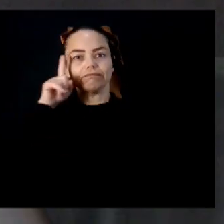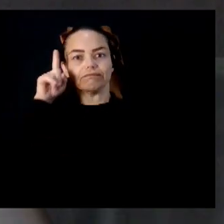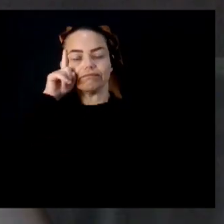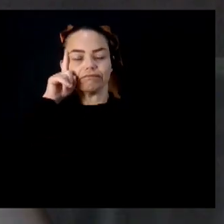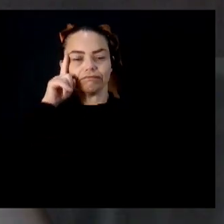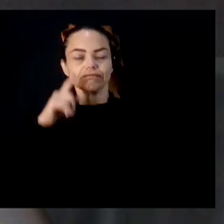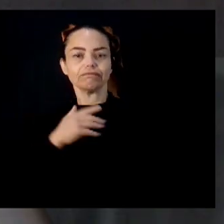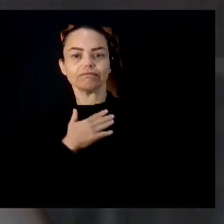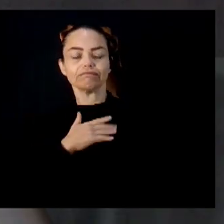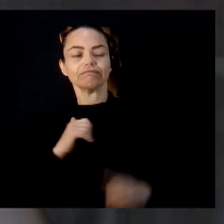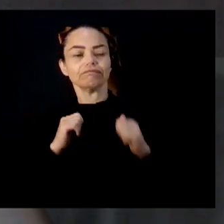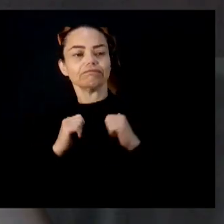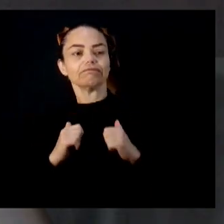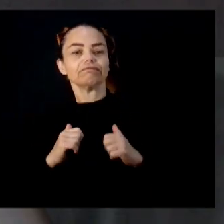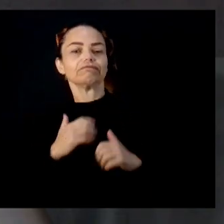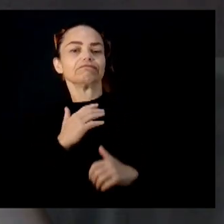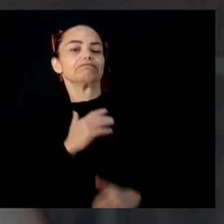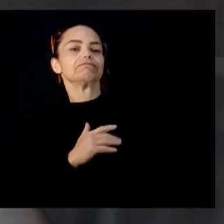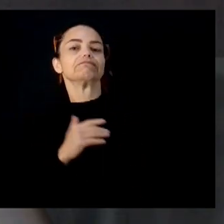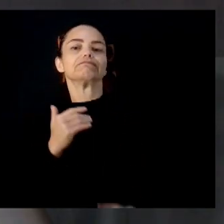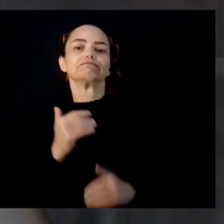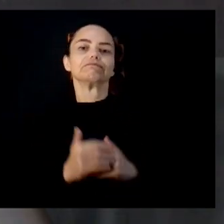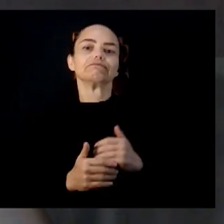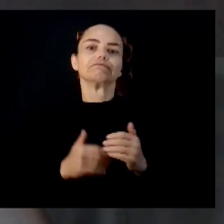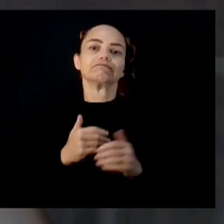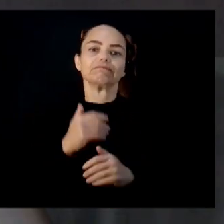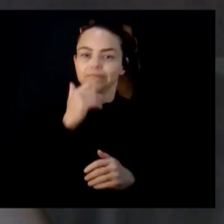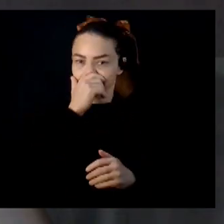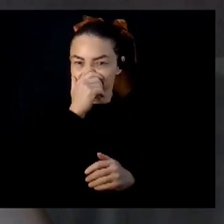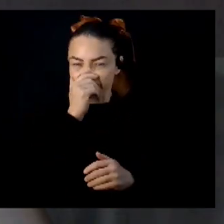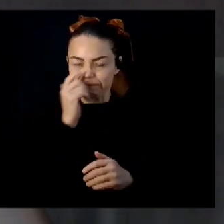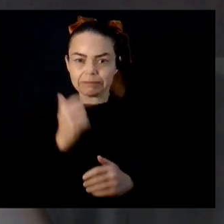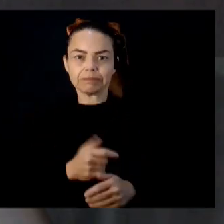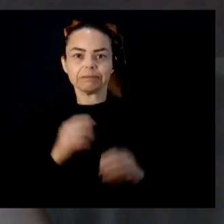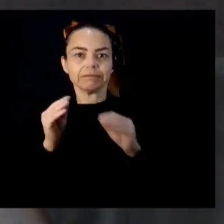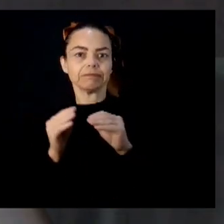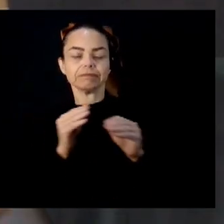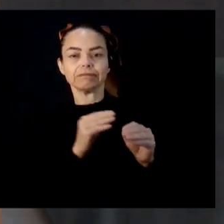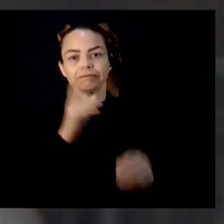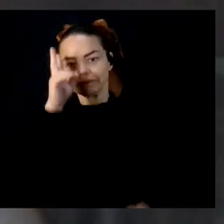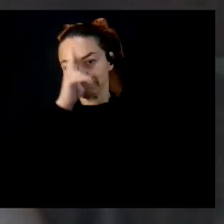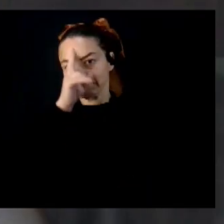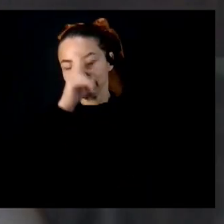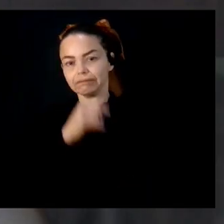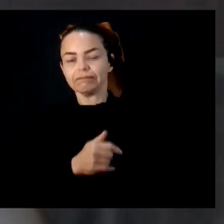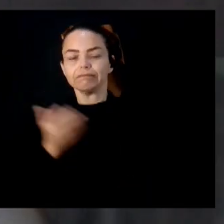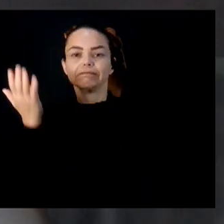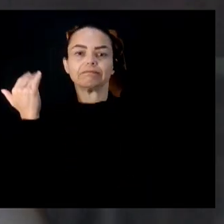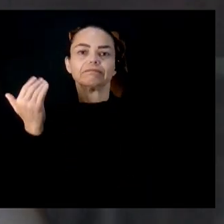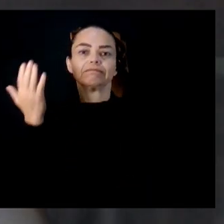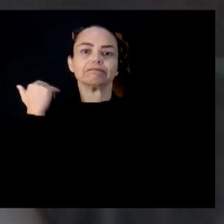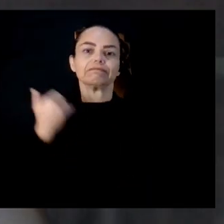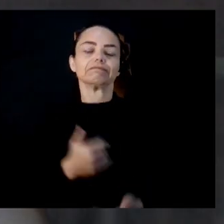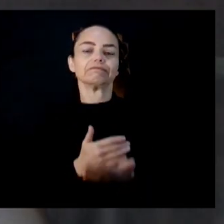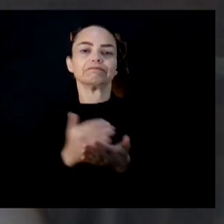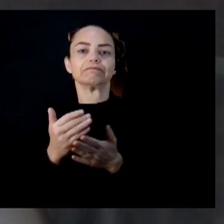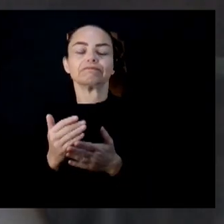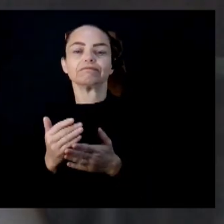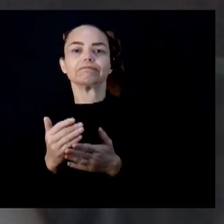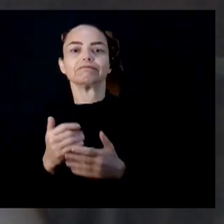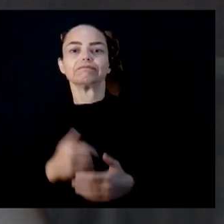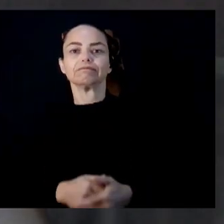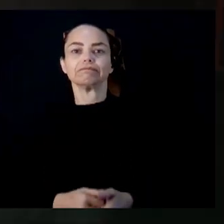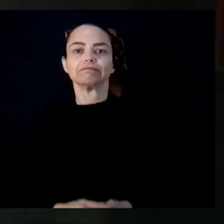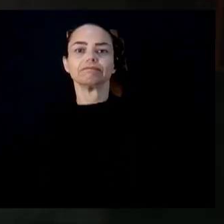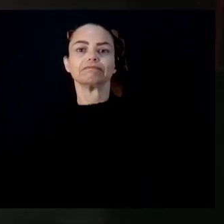o cenário. E nesse cenário que se acomoda, a gente deixa de lembrar até de atos que fazia no começo da relação. Sim,